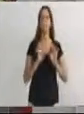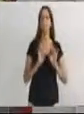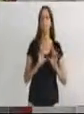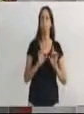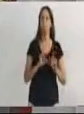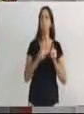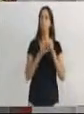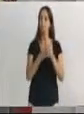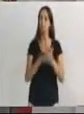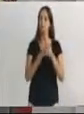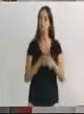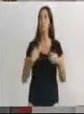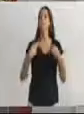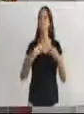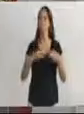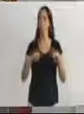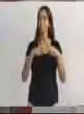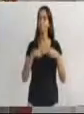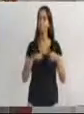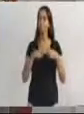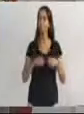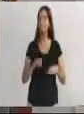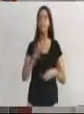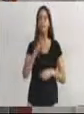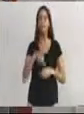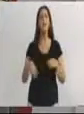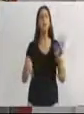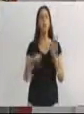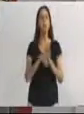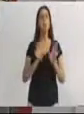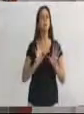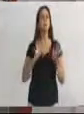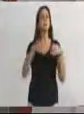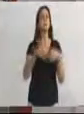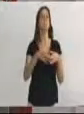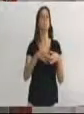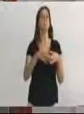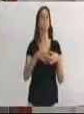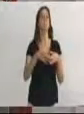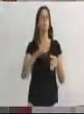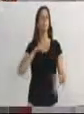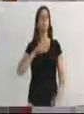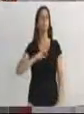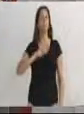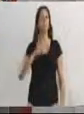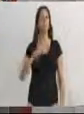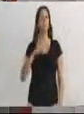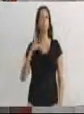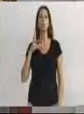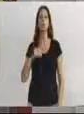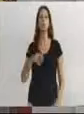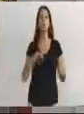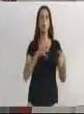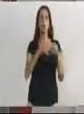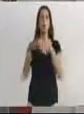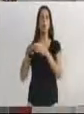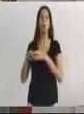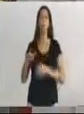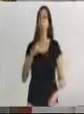transporte coletivo na cidade uma comissão plural uma comissão com representantes de todas as bancadas de todos os partidos